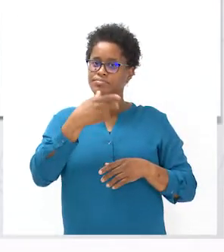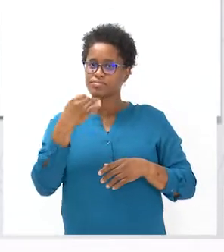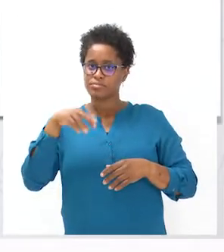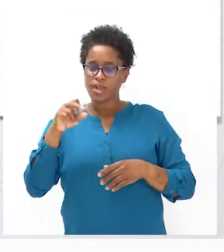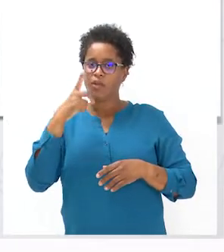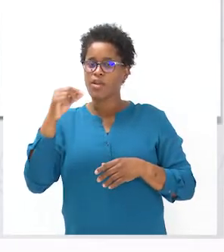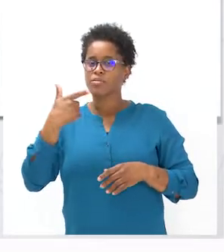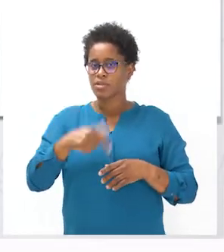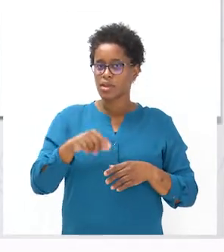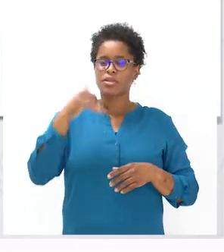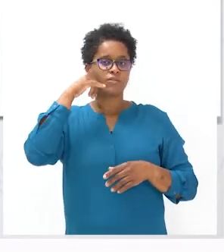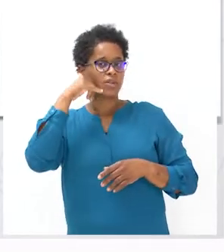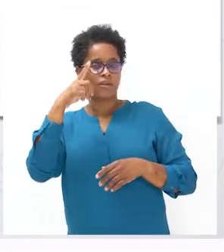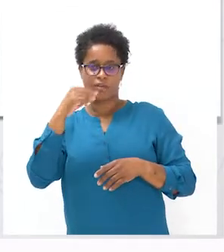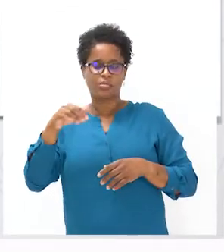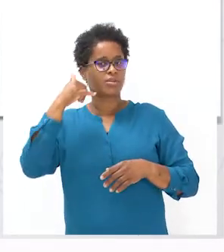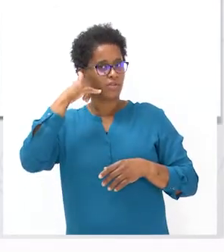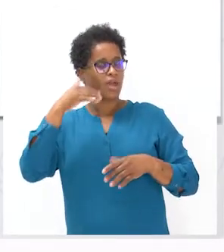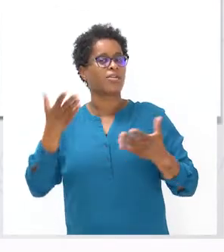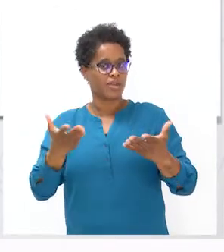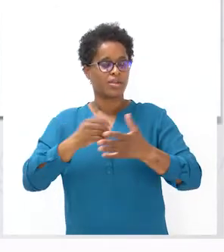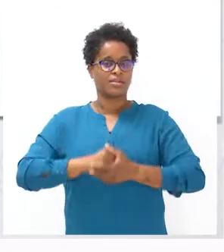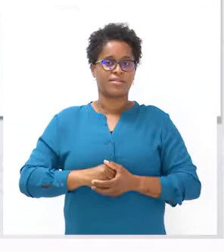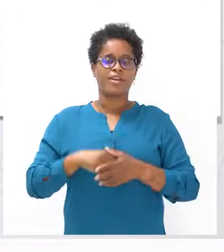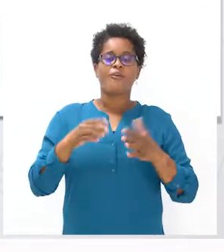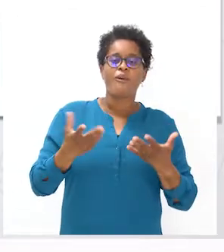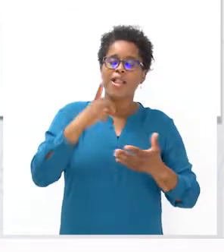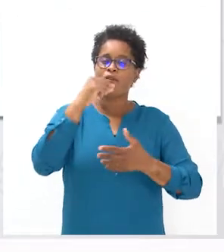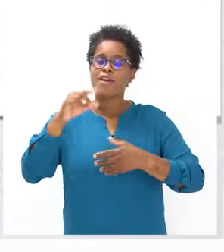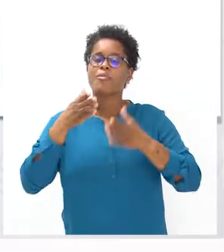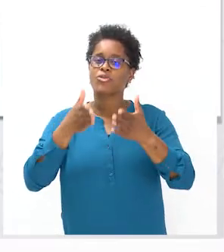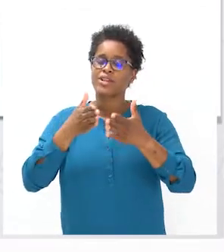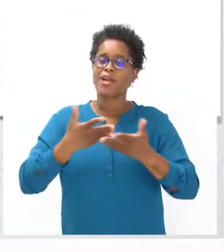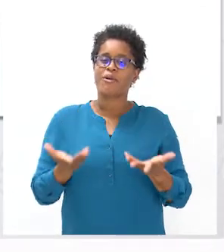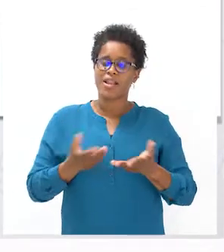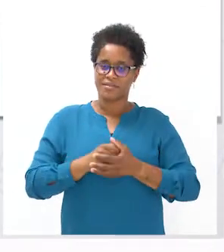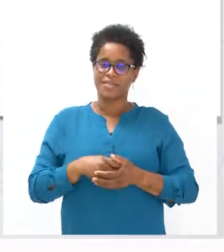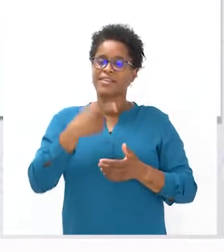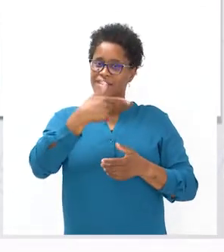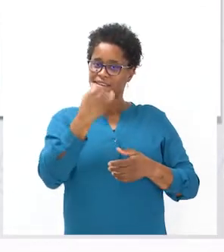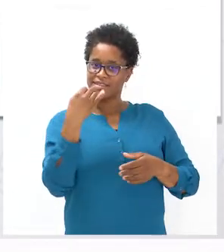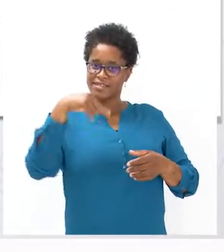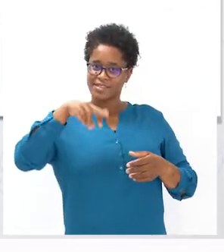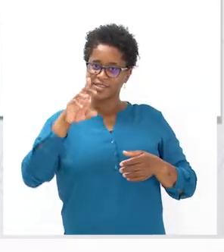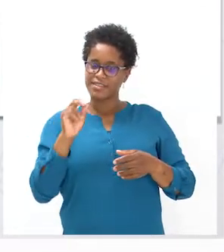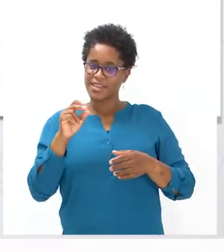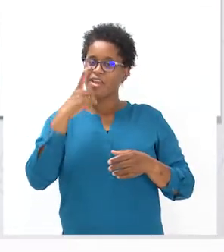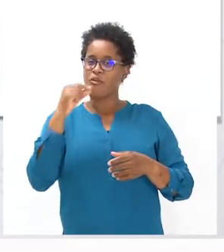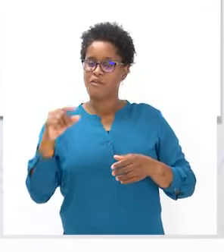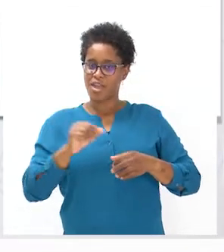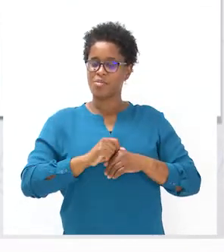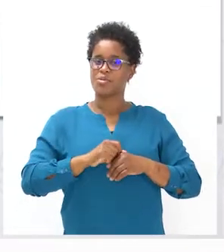ter, telefonado, de verbo telefonar, não é? Então, qual é o verbo auxiliar? Tinha, que é o